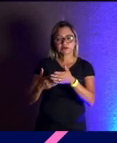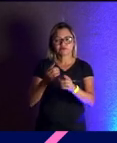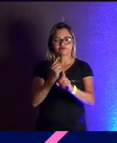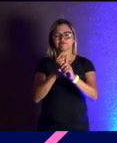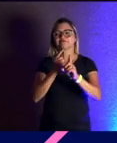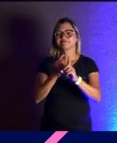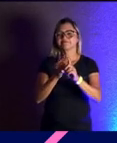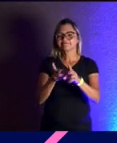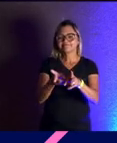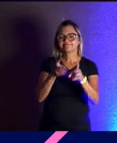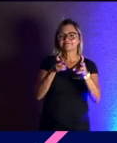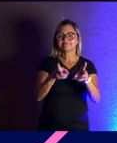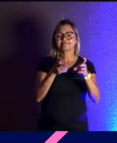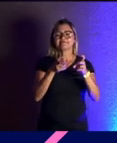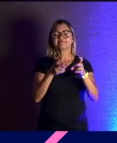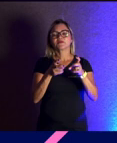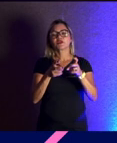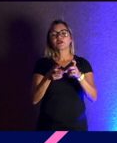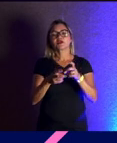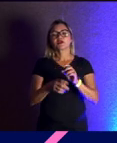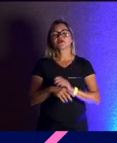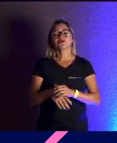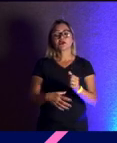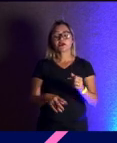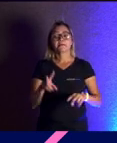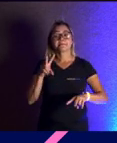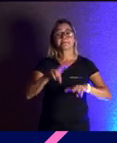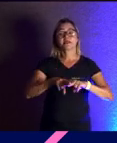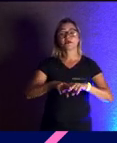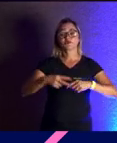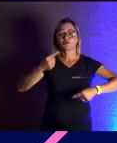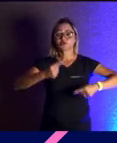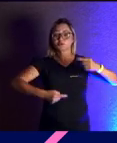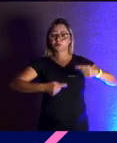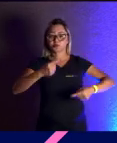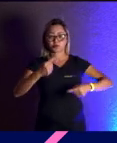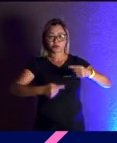começou a encontrar alguns casos de presidentes que tinham sido